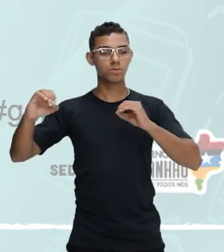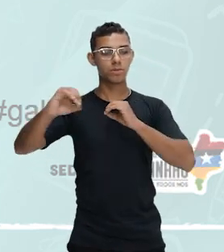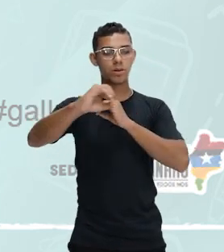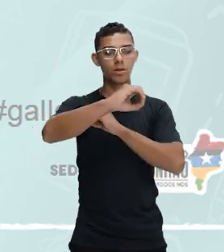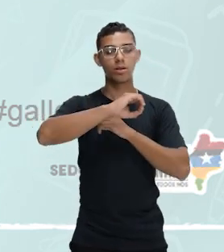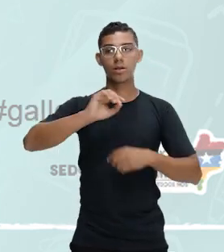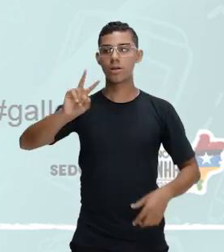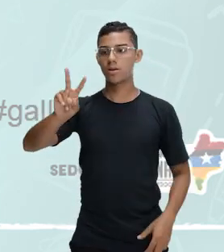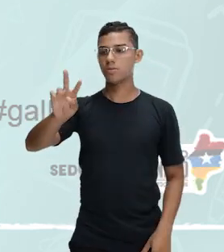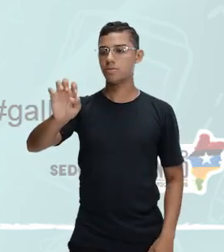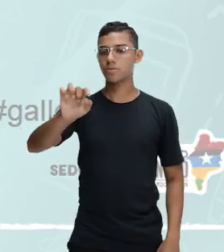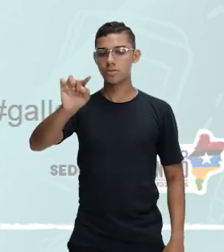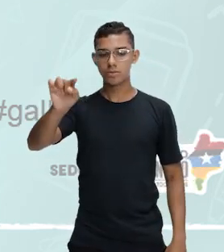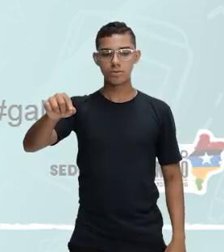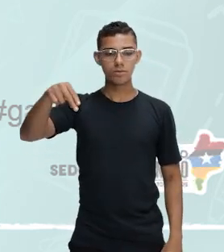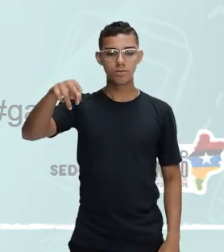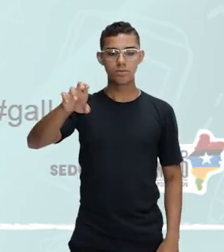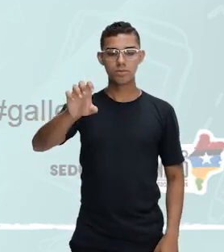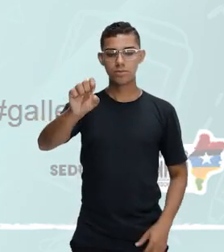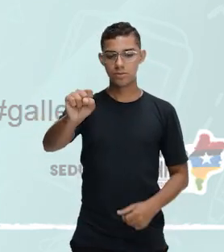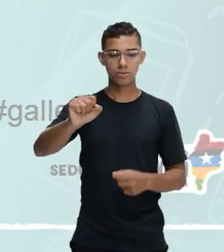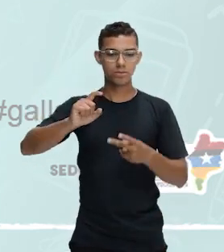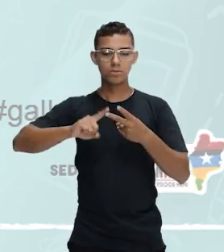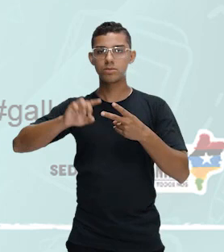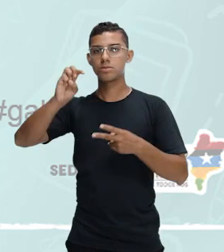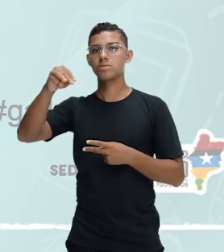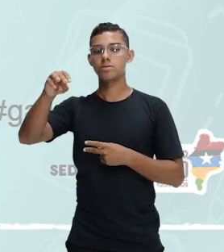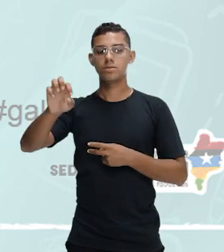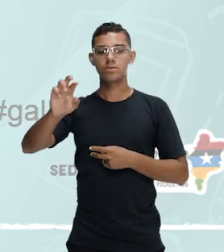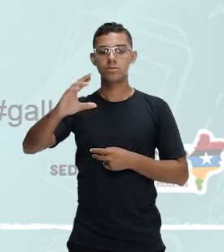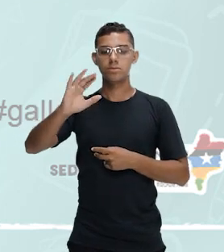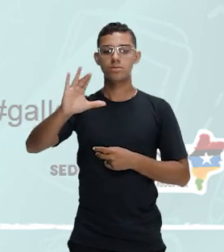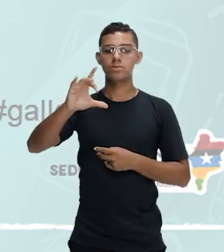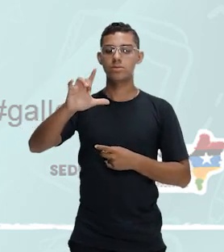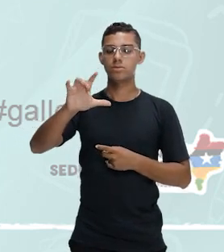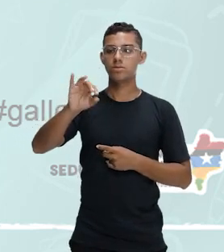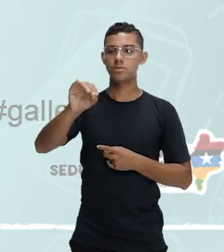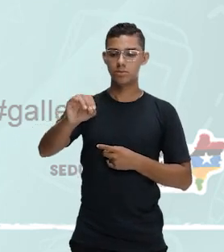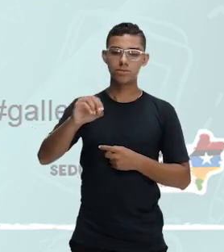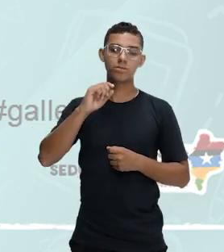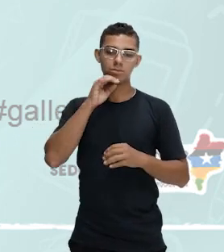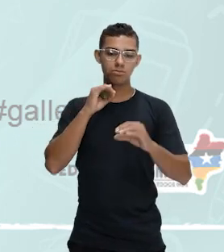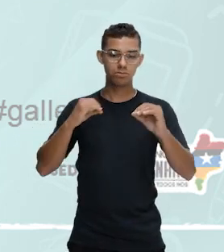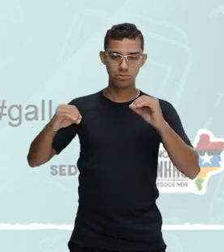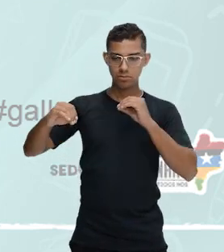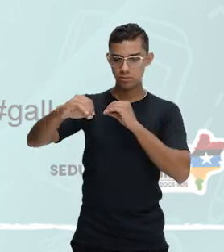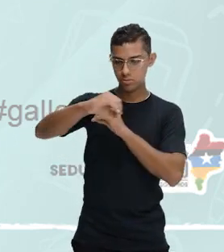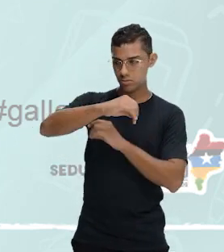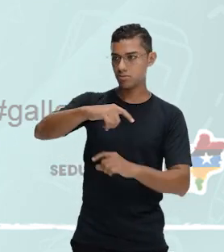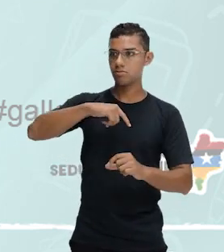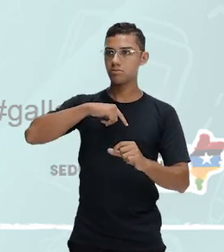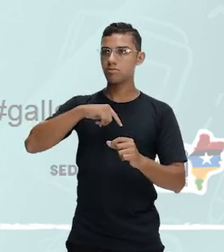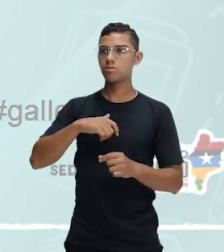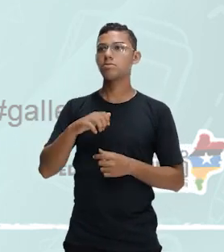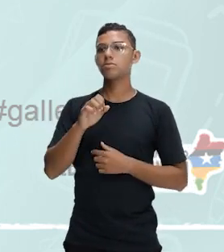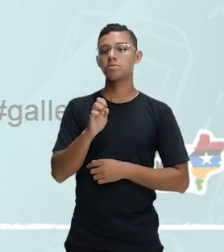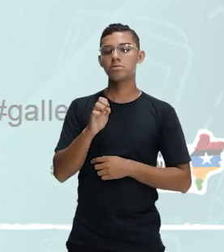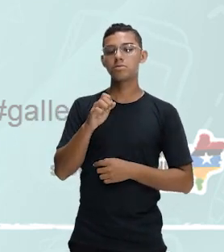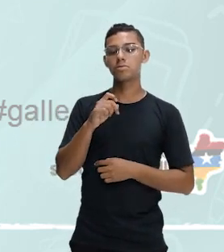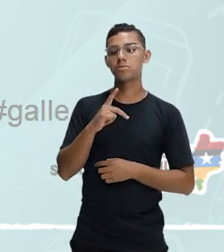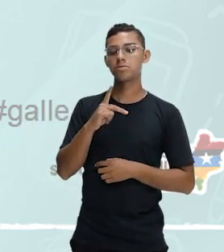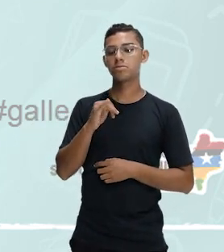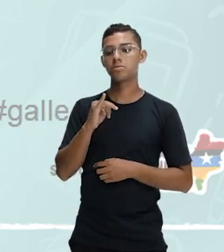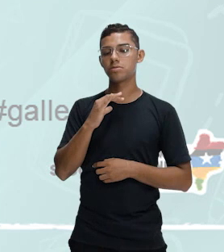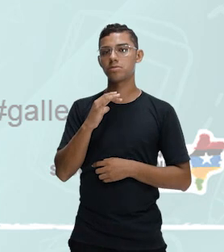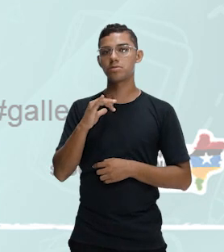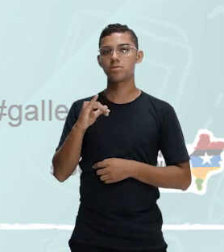né? E a existência de epiciclos, né? Epiciclos é o movimento ali de um planeta ou de um astro em